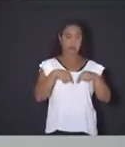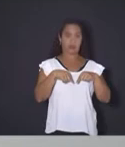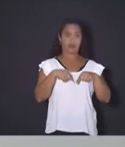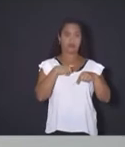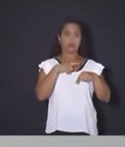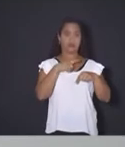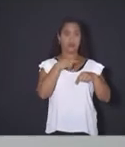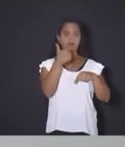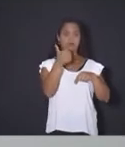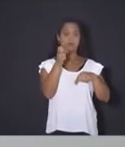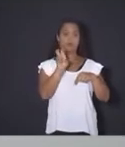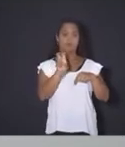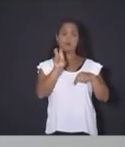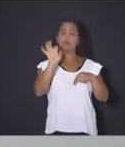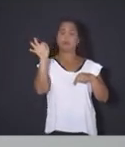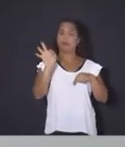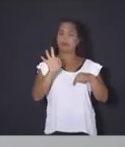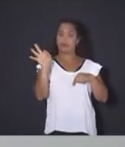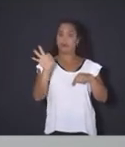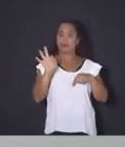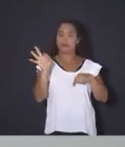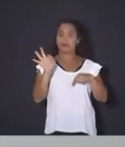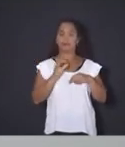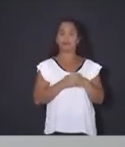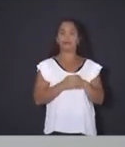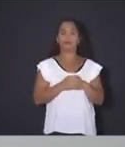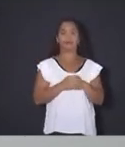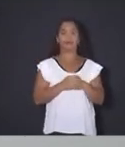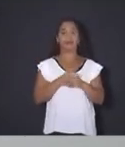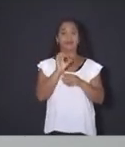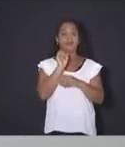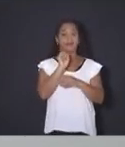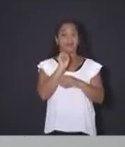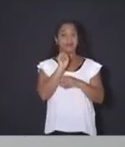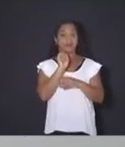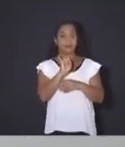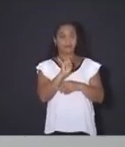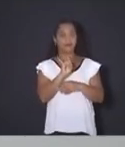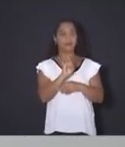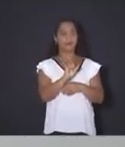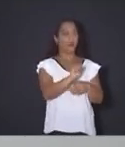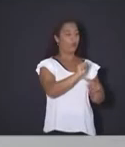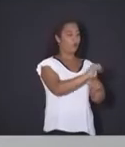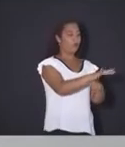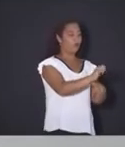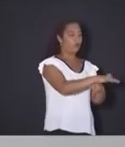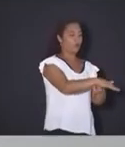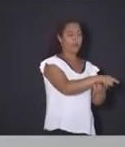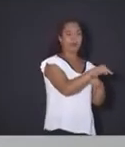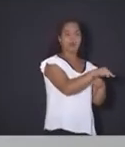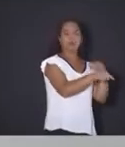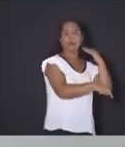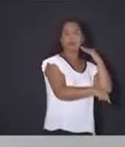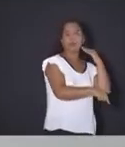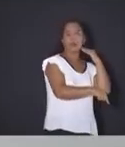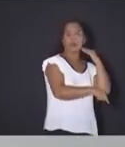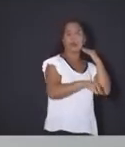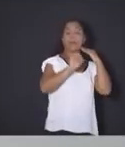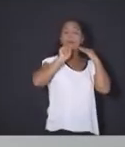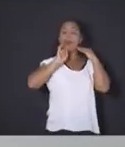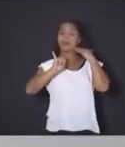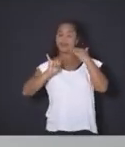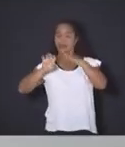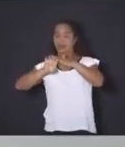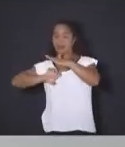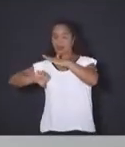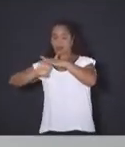se tiver aplicação financeira esse foi o dono da empresa e receber dividendos